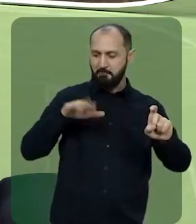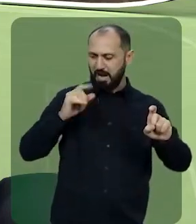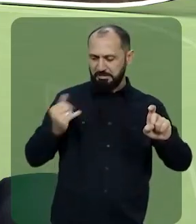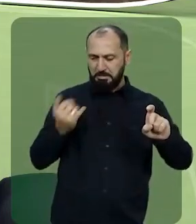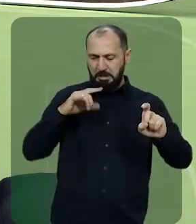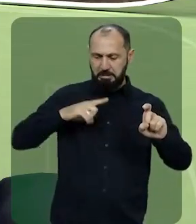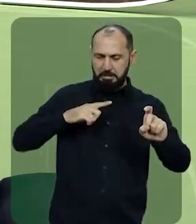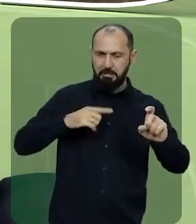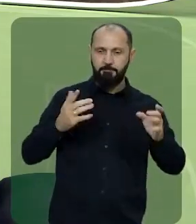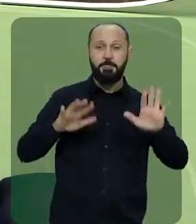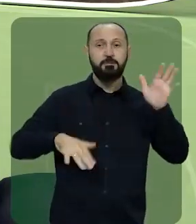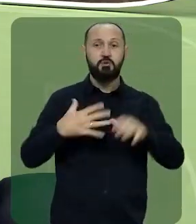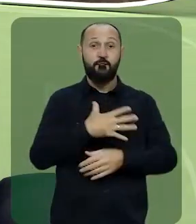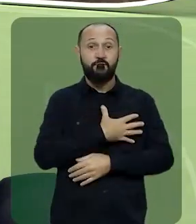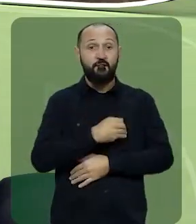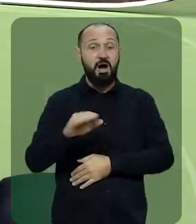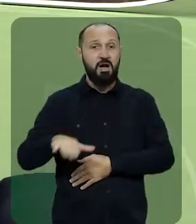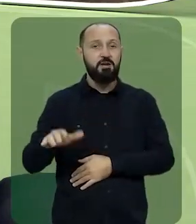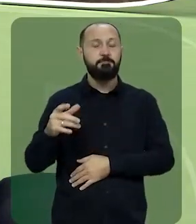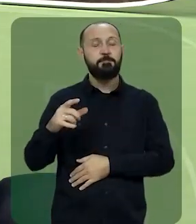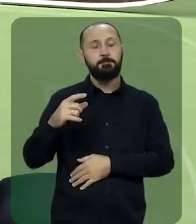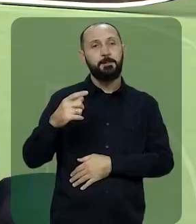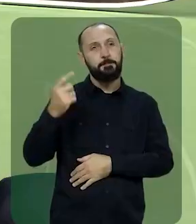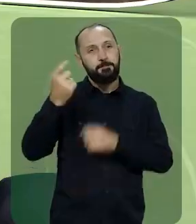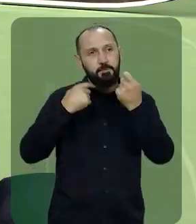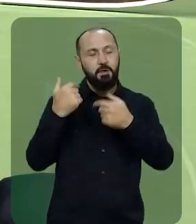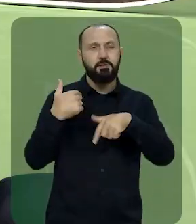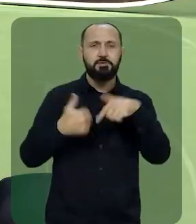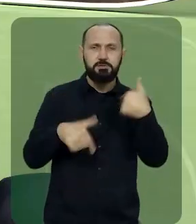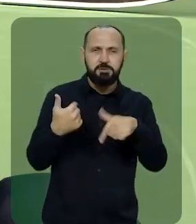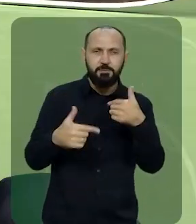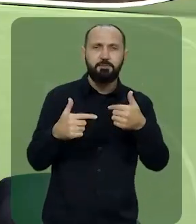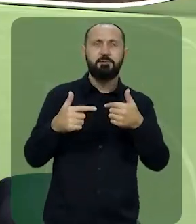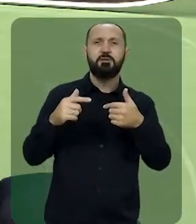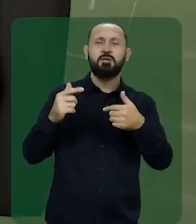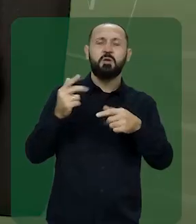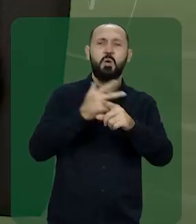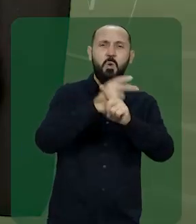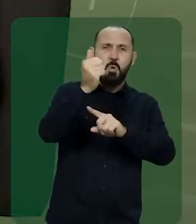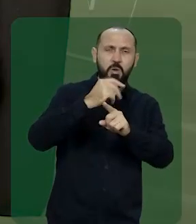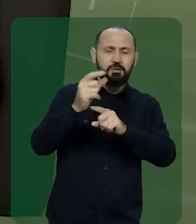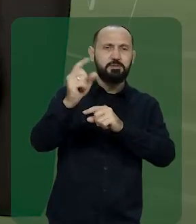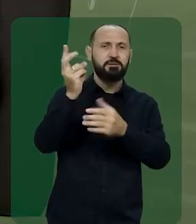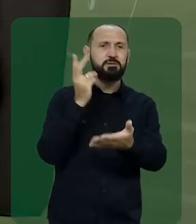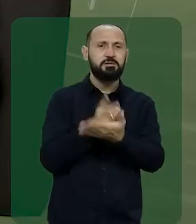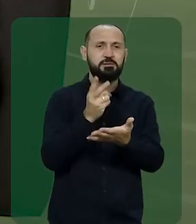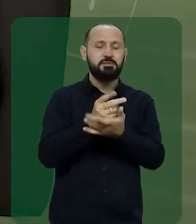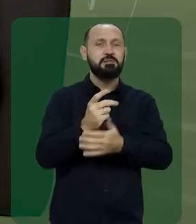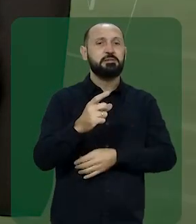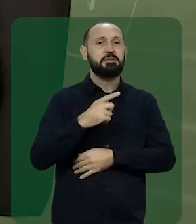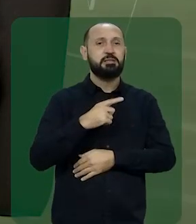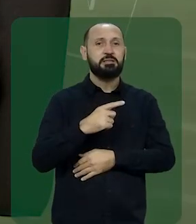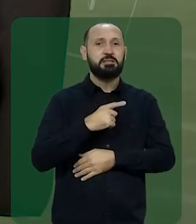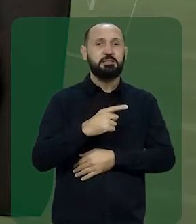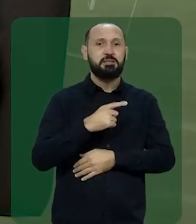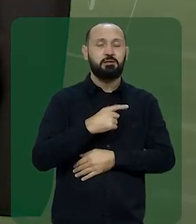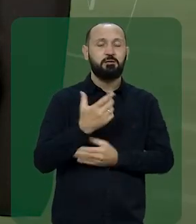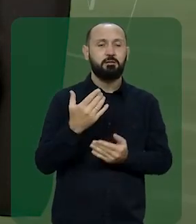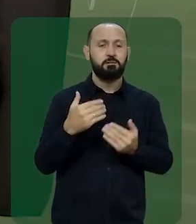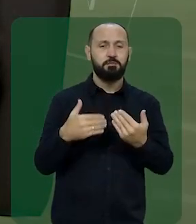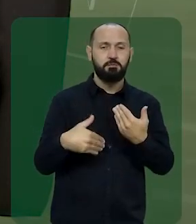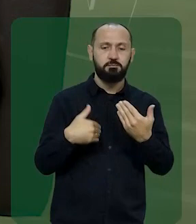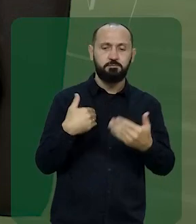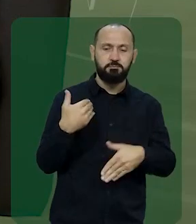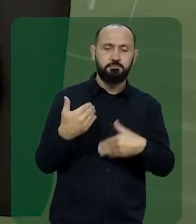comparar com a sociedade que cobra muito o ter e não ser, né? Que às vezes os filhos